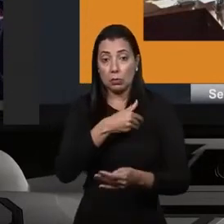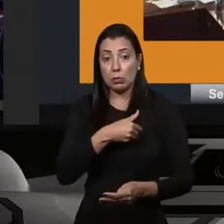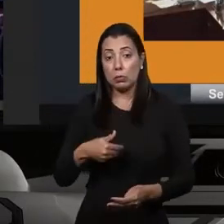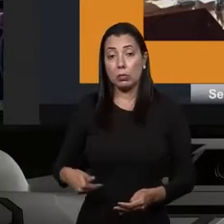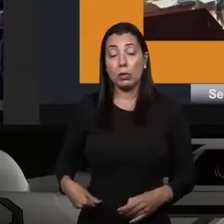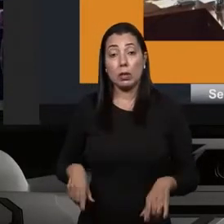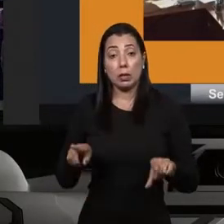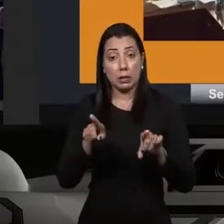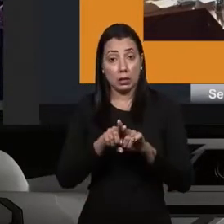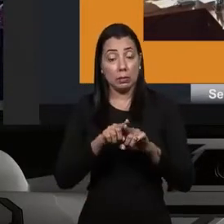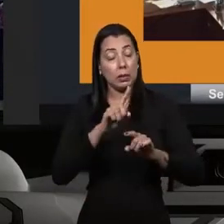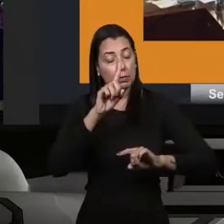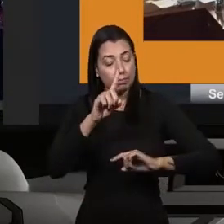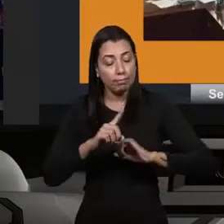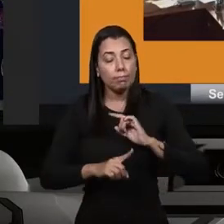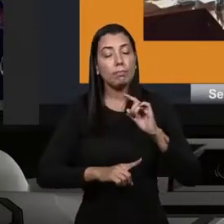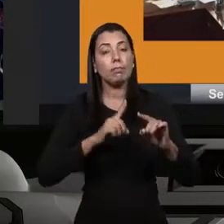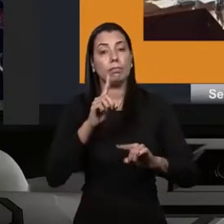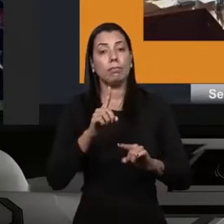pouco dessa evolução.